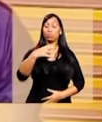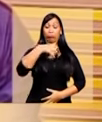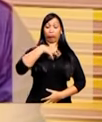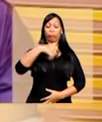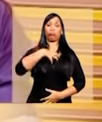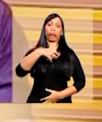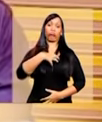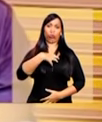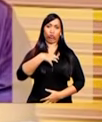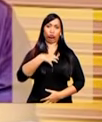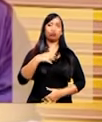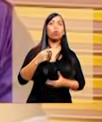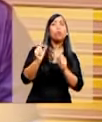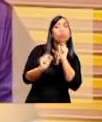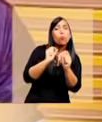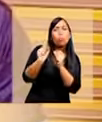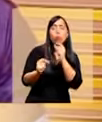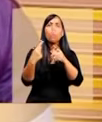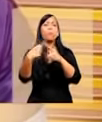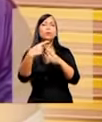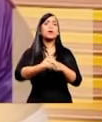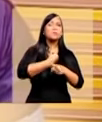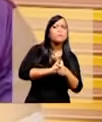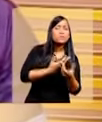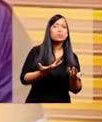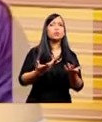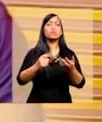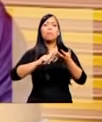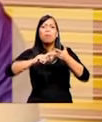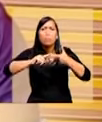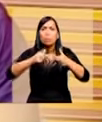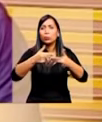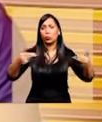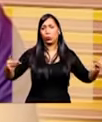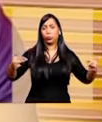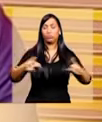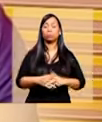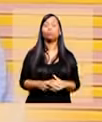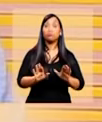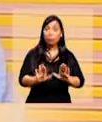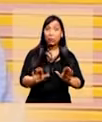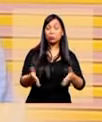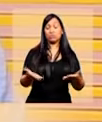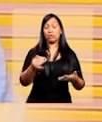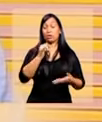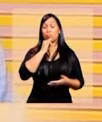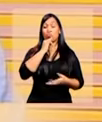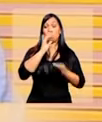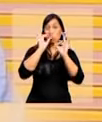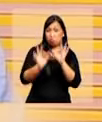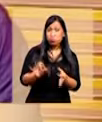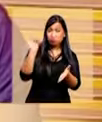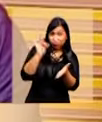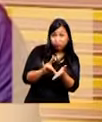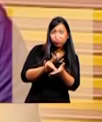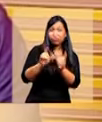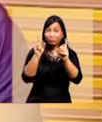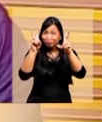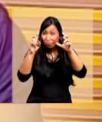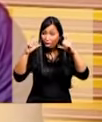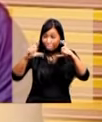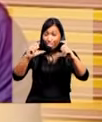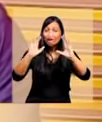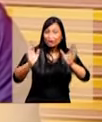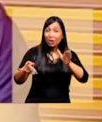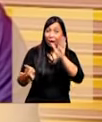justamente o sentido para a existência humana, para a vida, etc. Agora, como eu não gosto de uma definição,